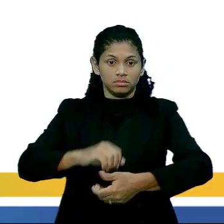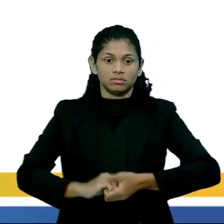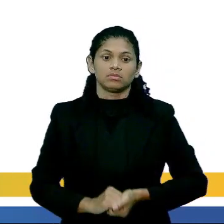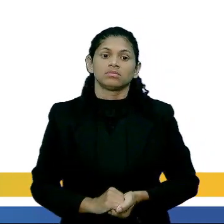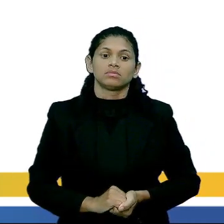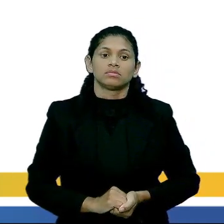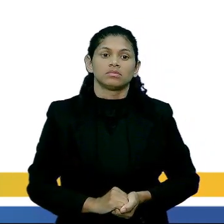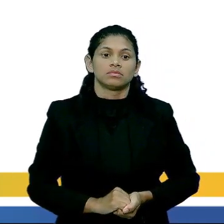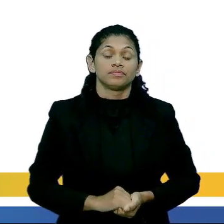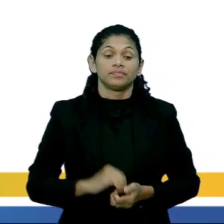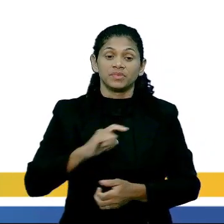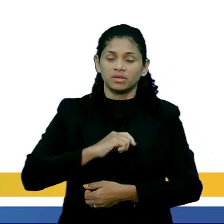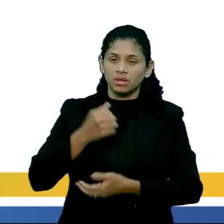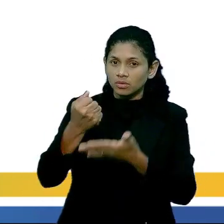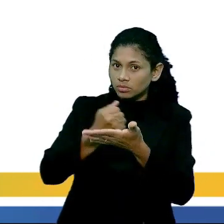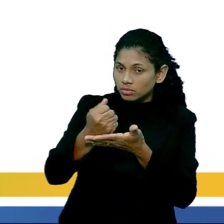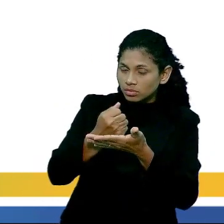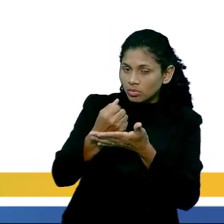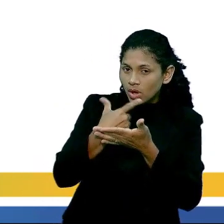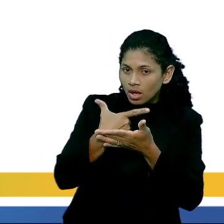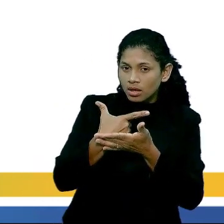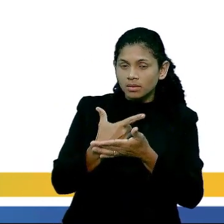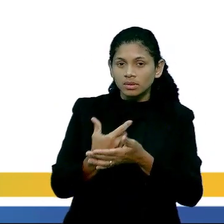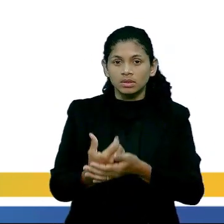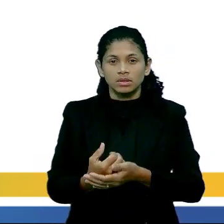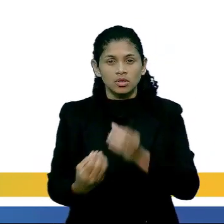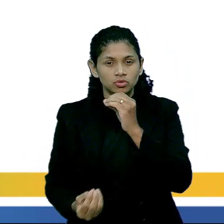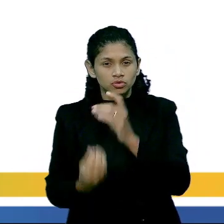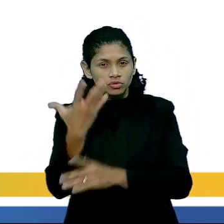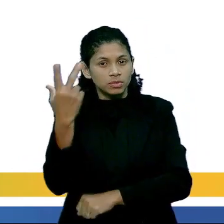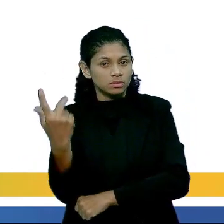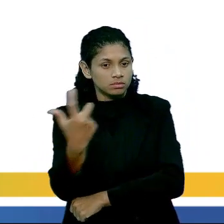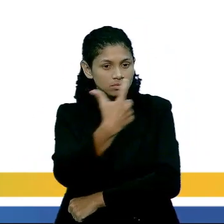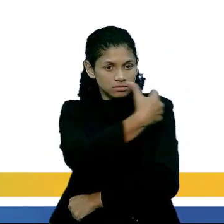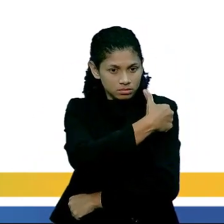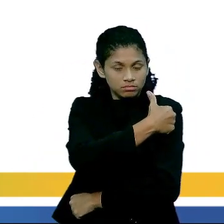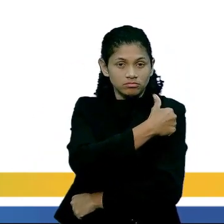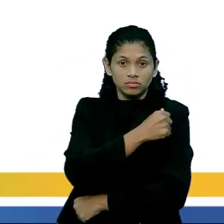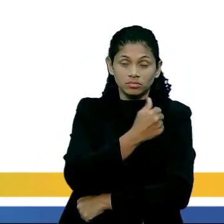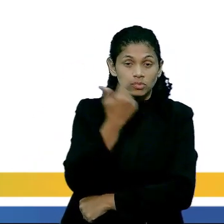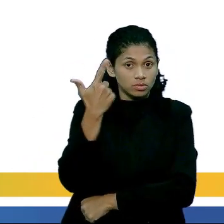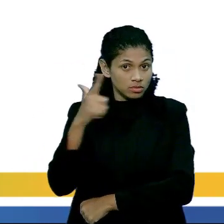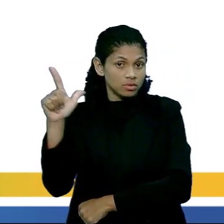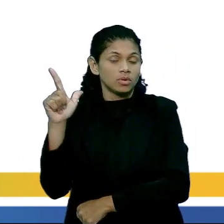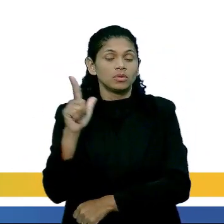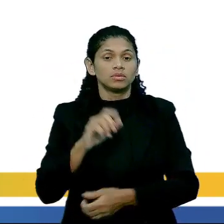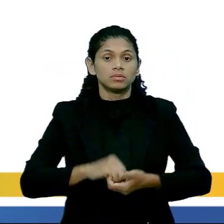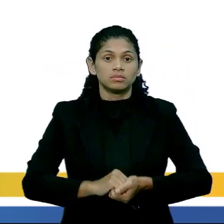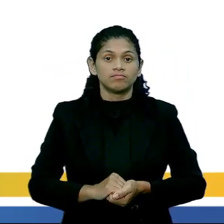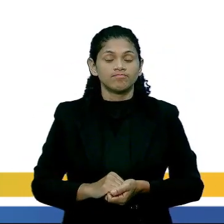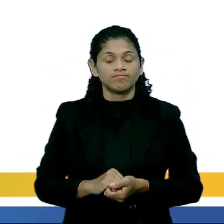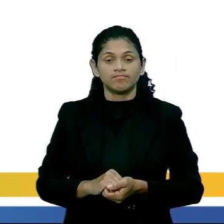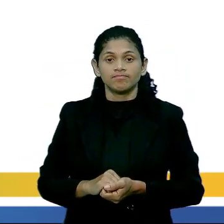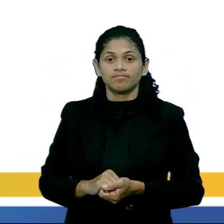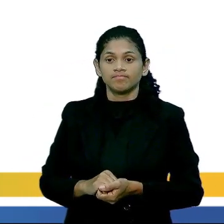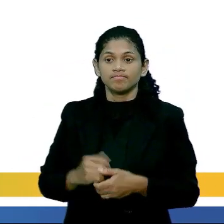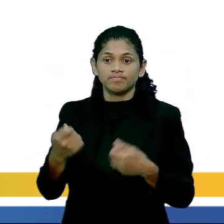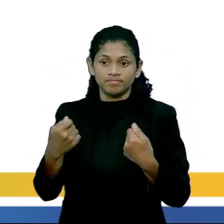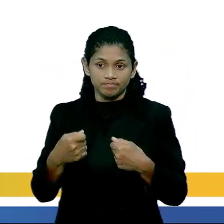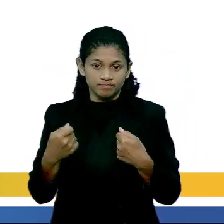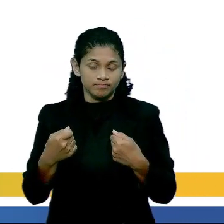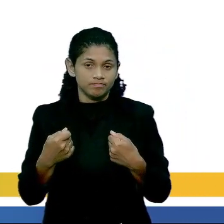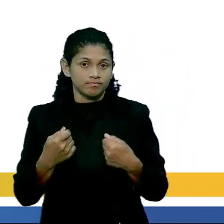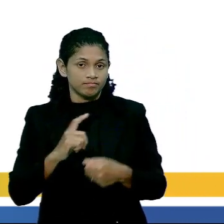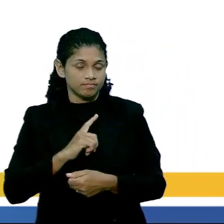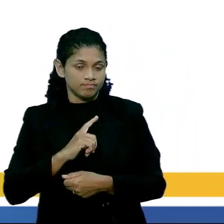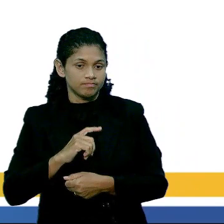E aí nós temos né os remédios a criação das vacinas entre outros que querendo ou não tiveram aí